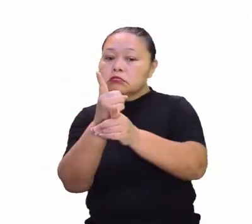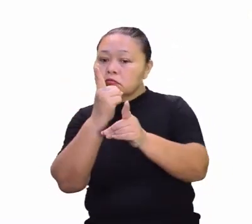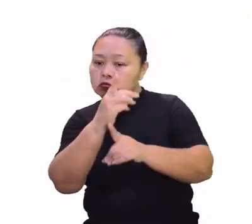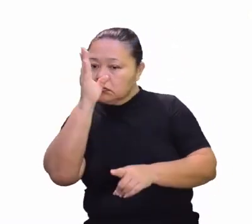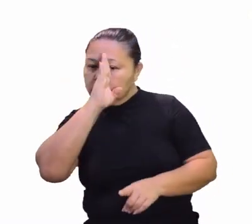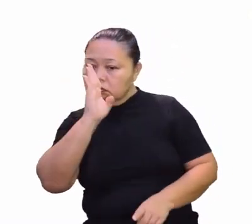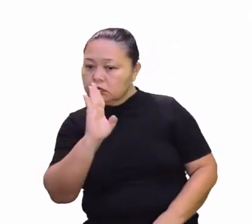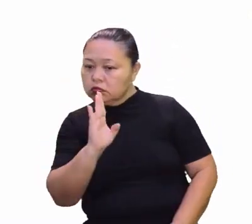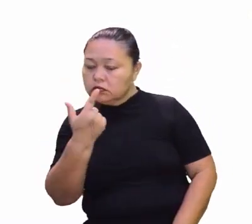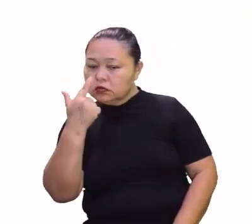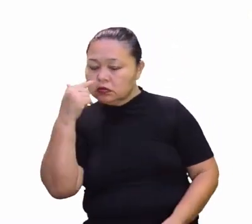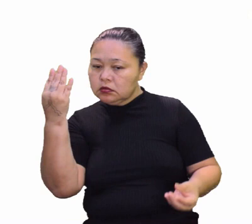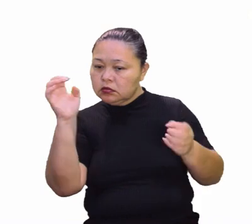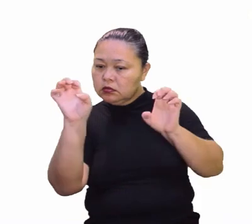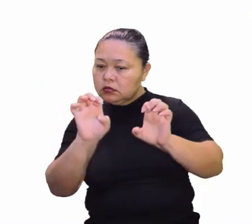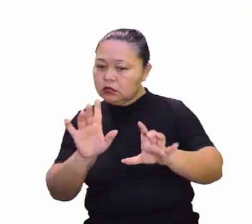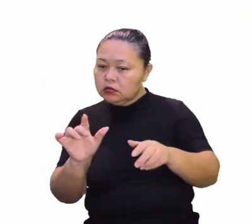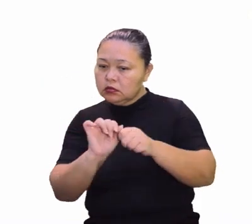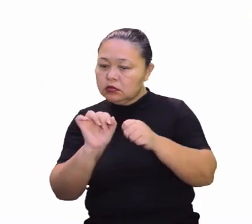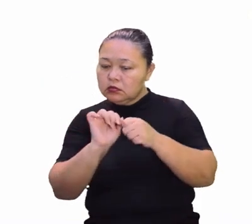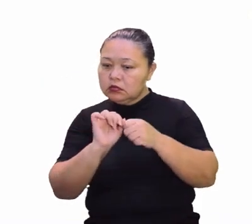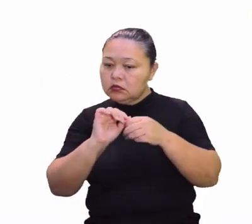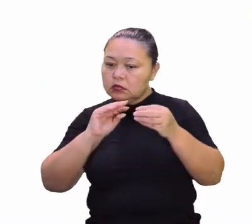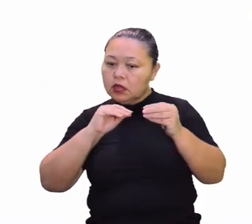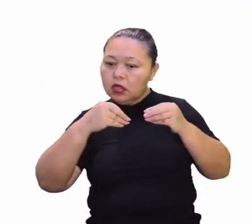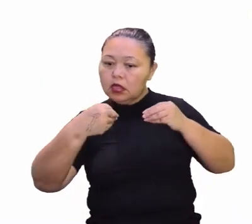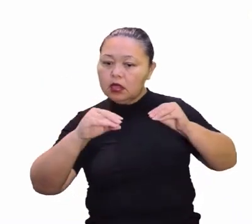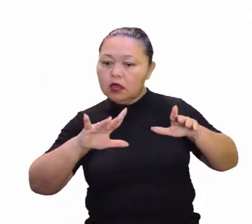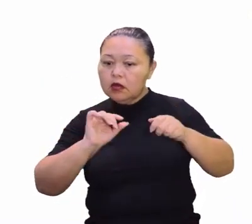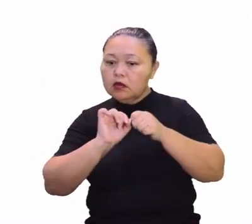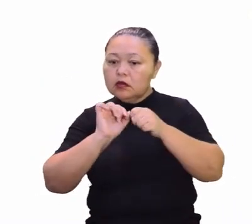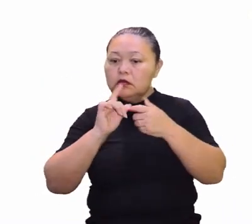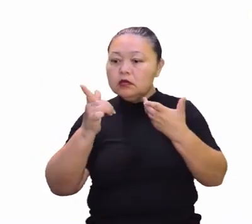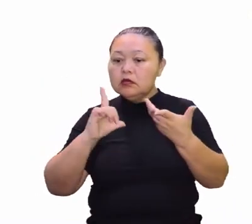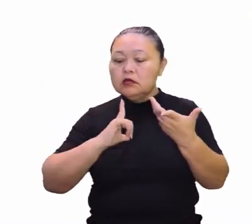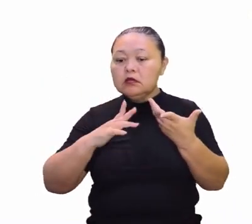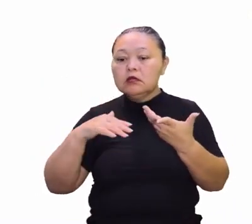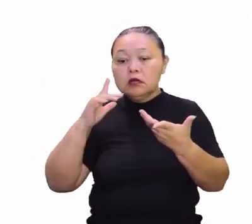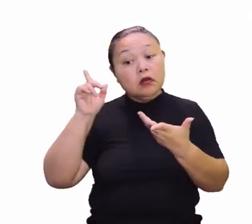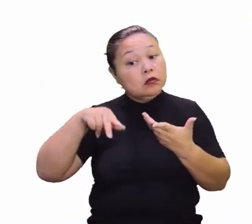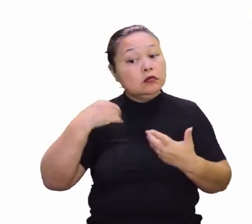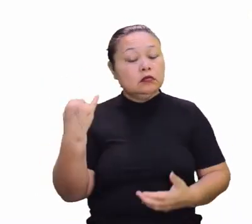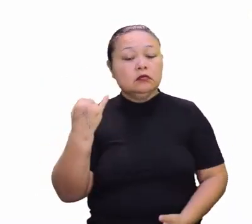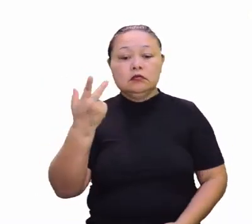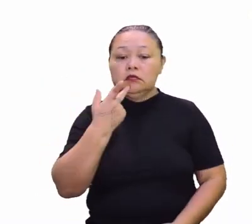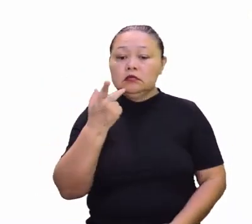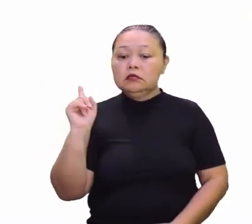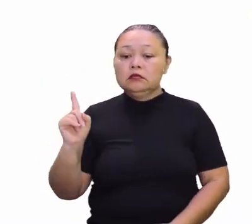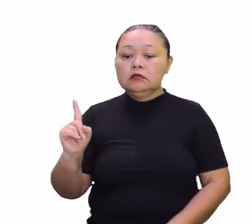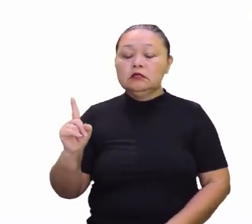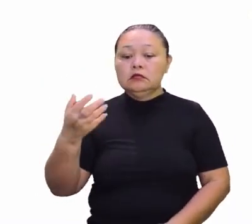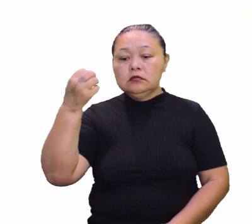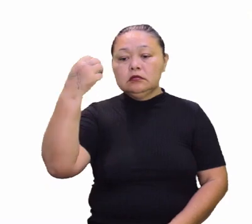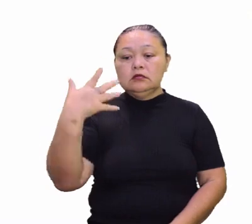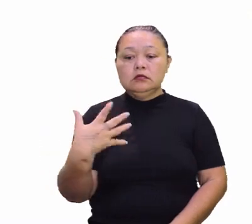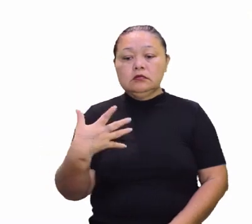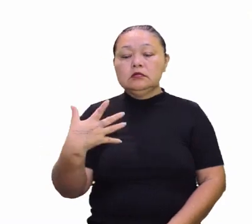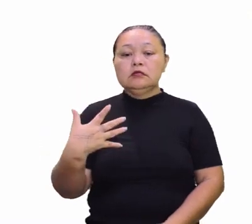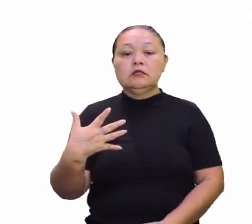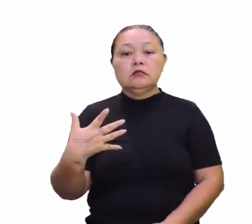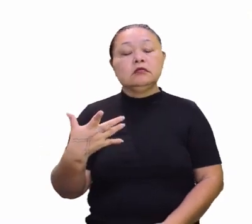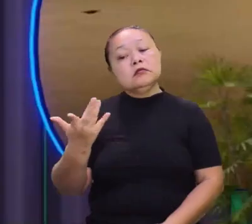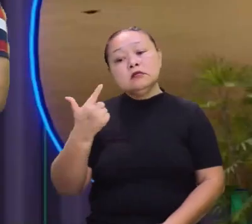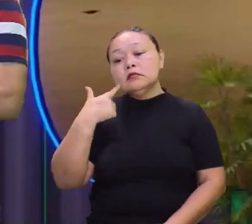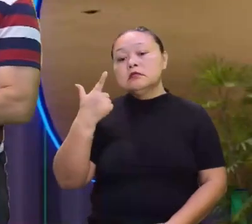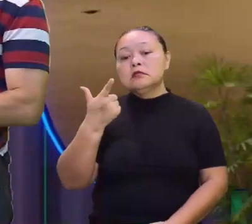no Brasil estrutura geológica de dobramentos modernos. Muito bem. Isso é importante a gente explicar, né, para ele, pro